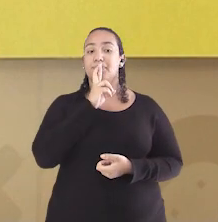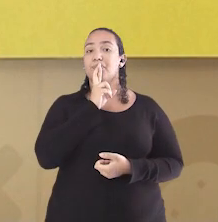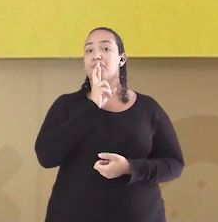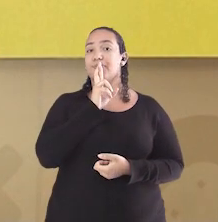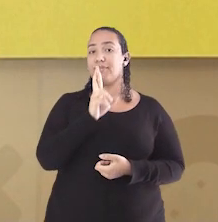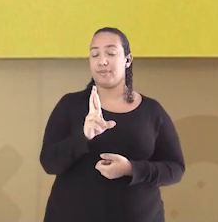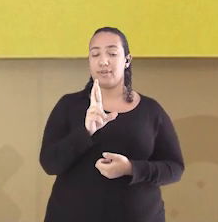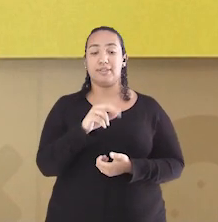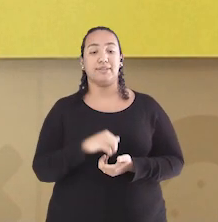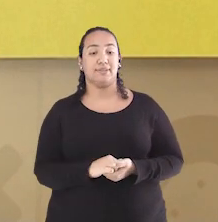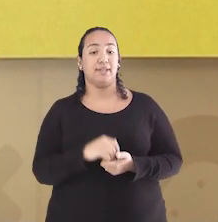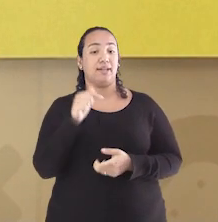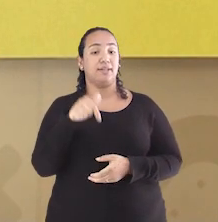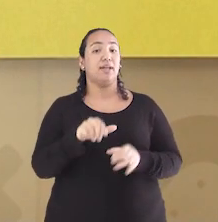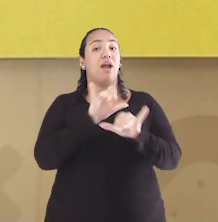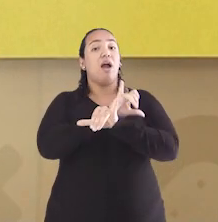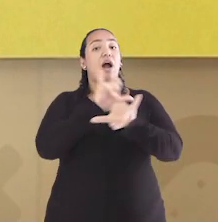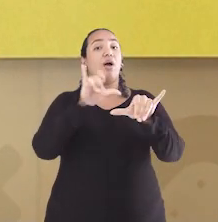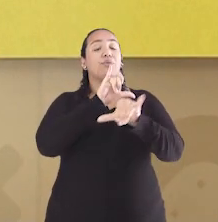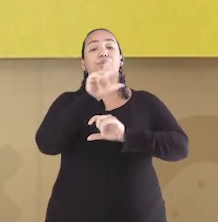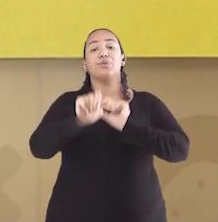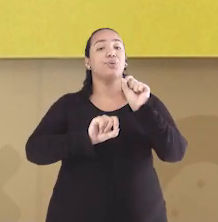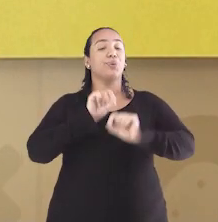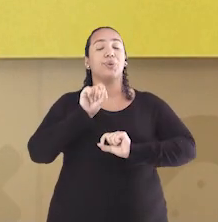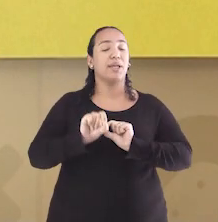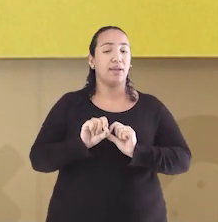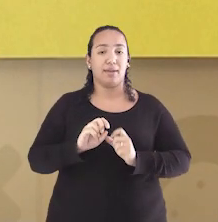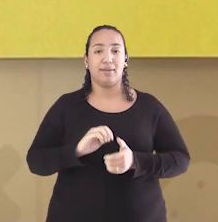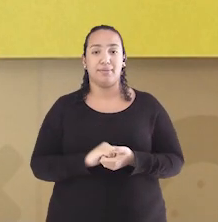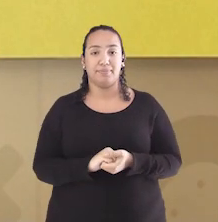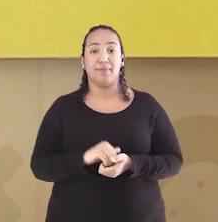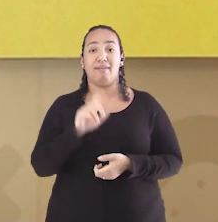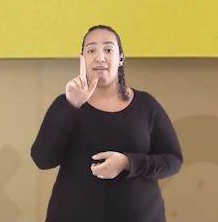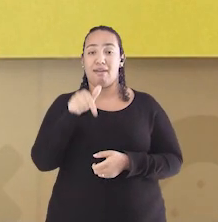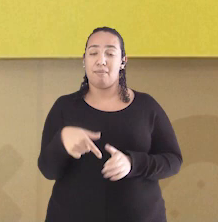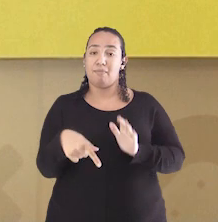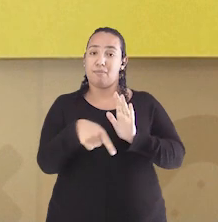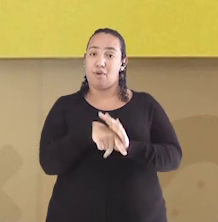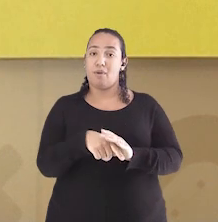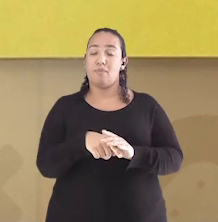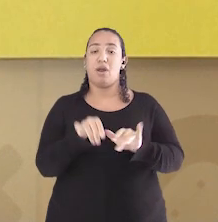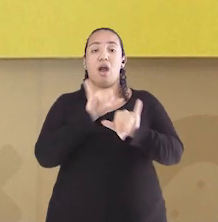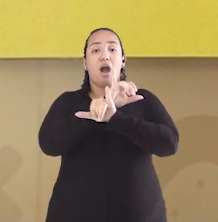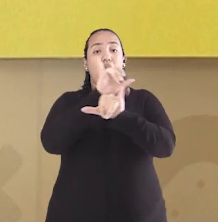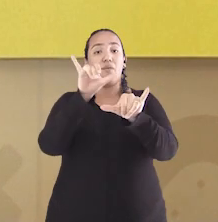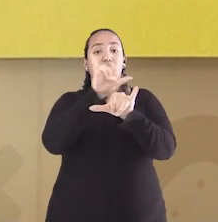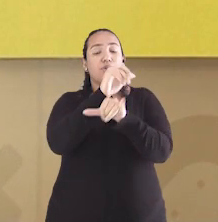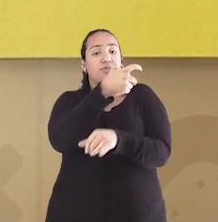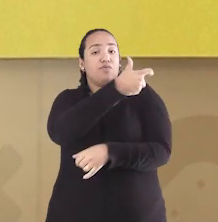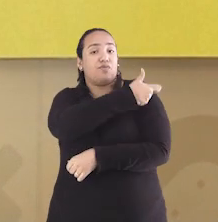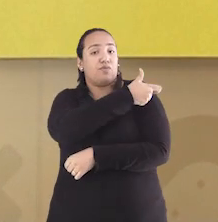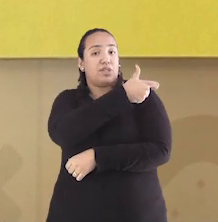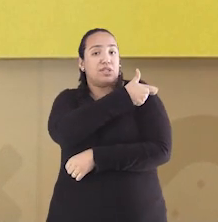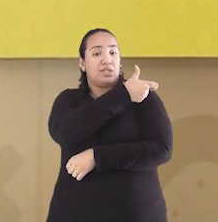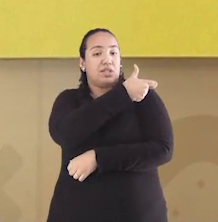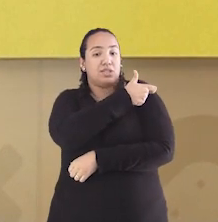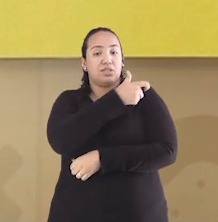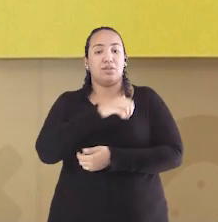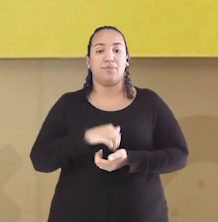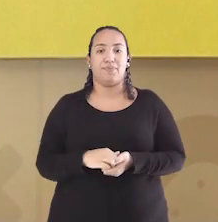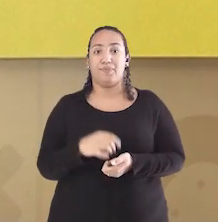Resposta da questão 3. O que está sendo anunciado aqui, nesse cartaz, é uma campanha de vacinação contra o sarampo.